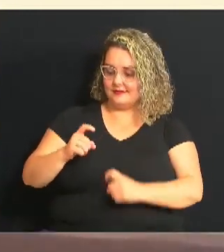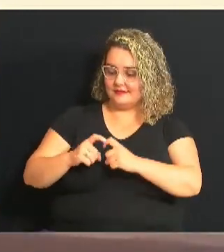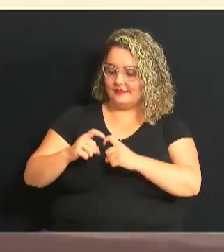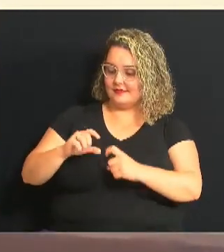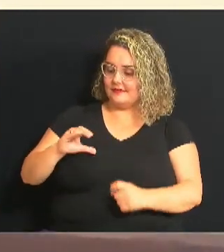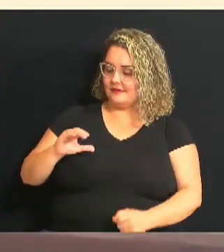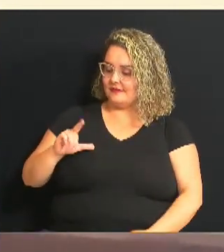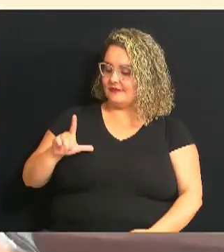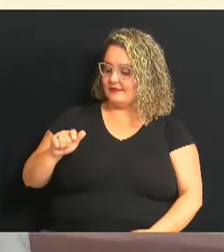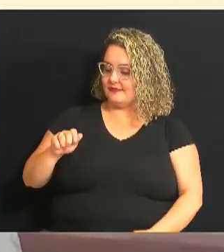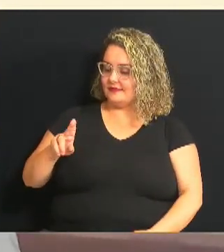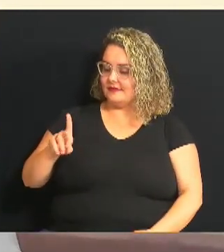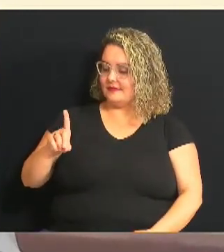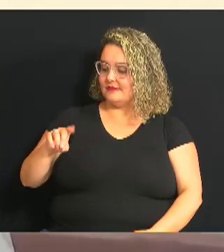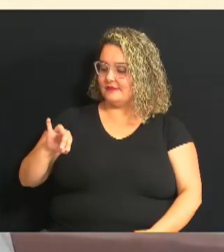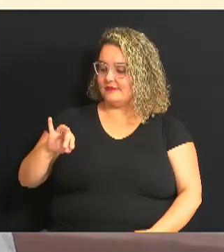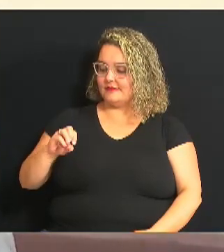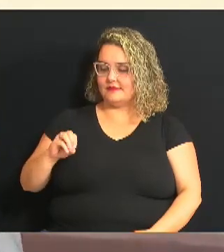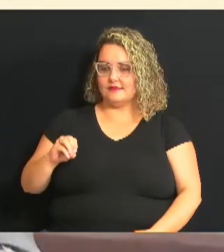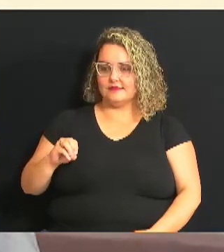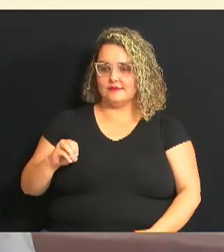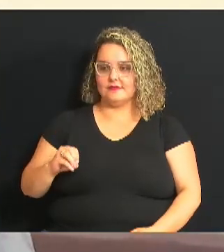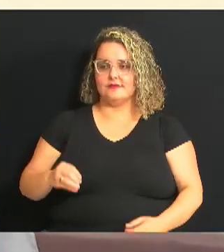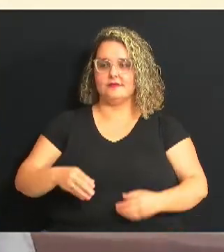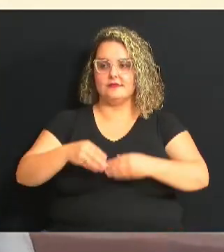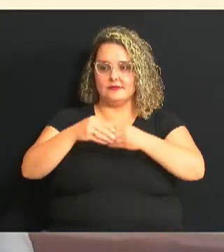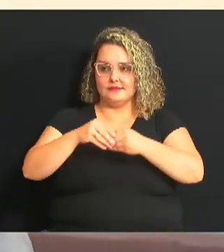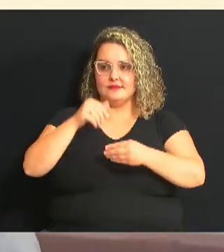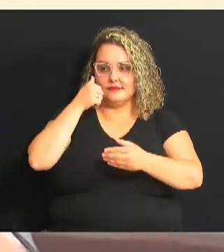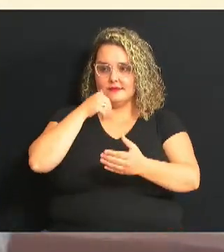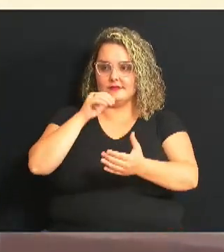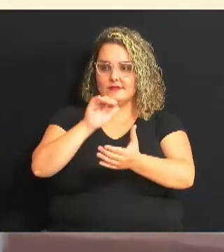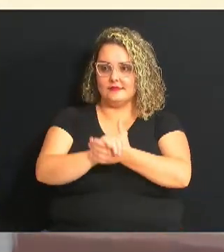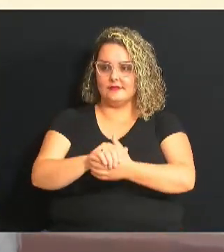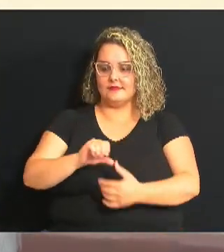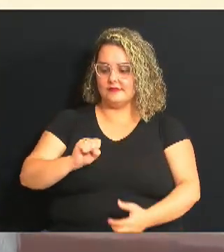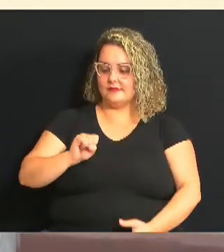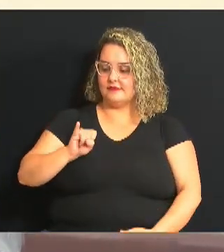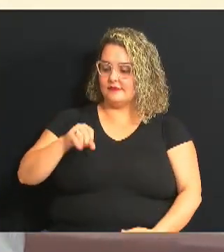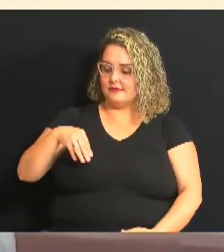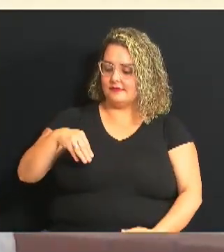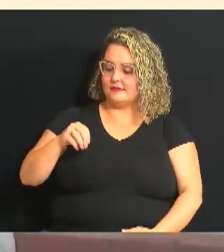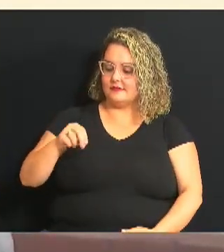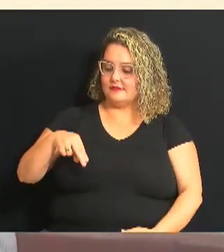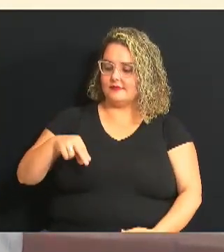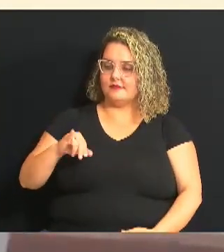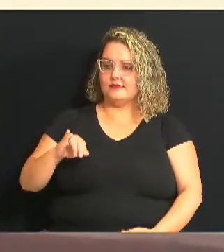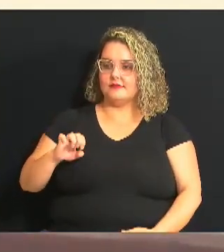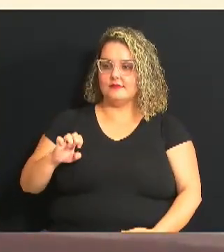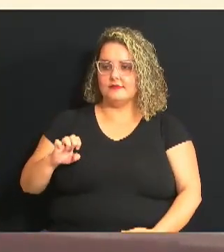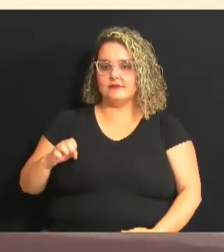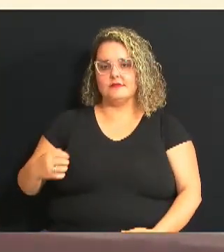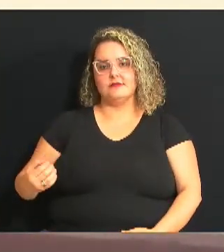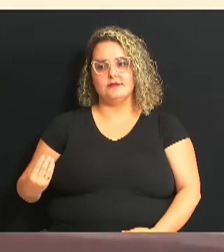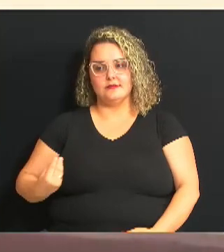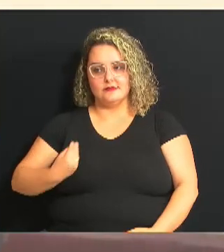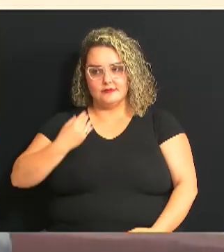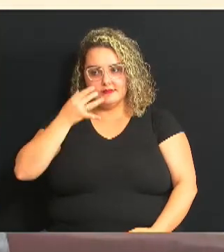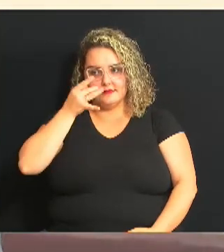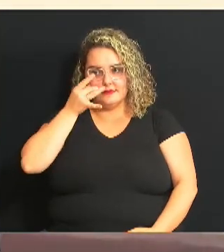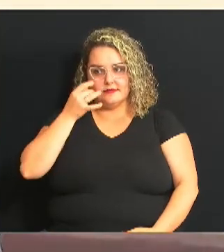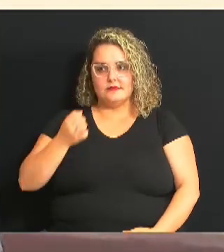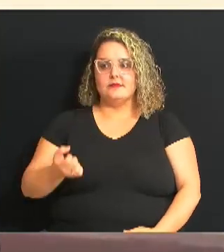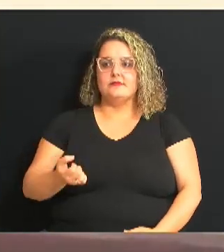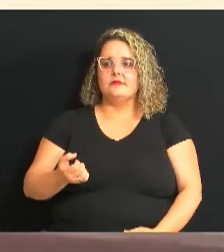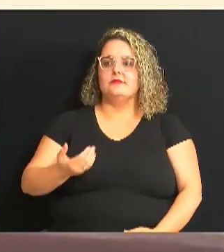Azenha. Cumprimentar a sua esposa Simone, que se faz presente aqui nesse plenário,